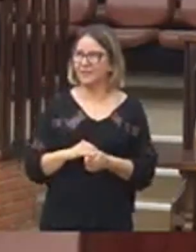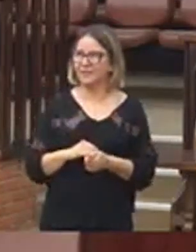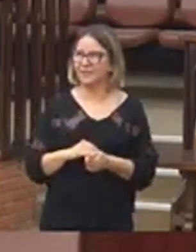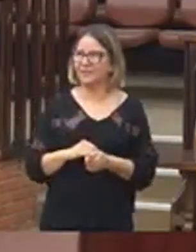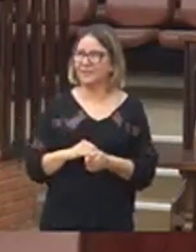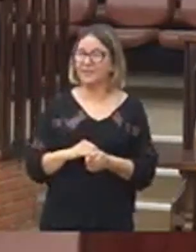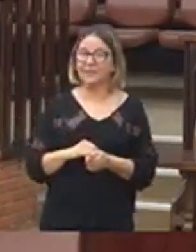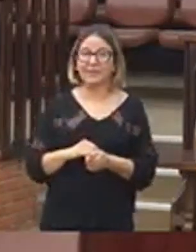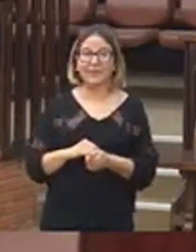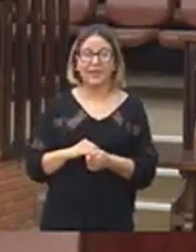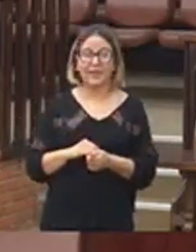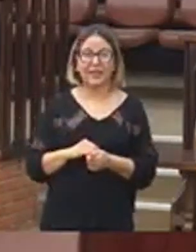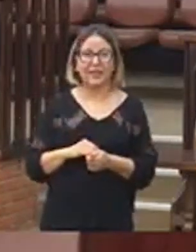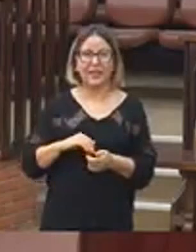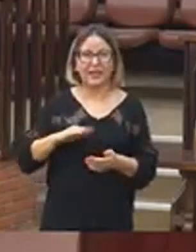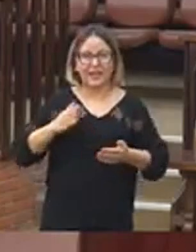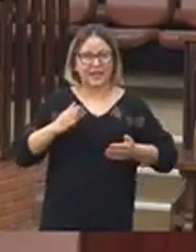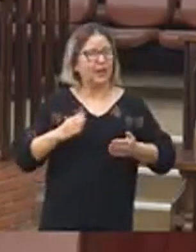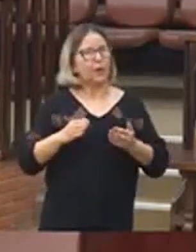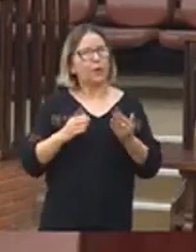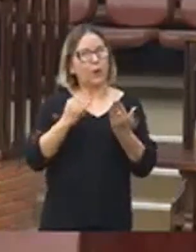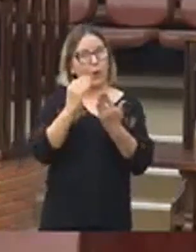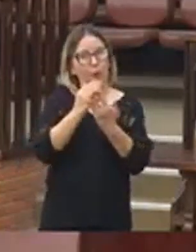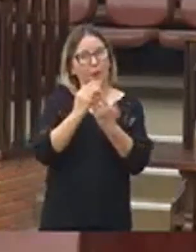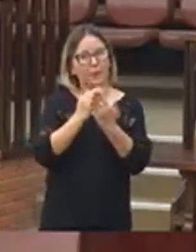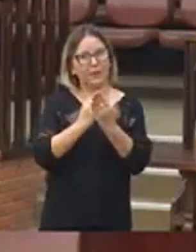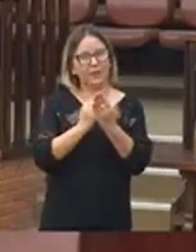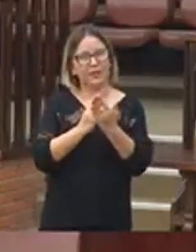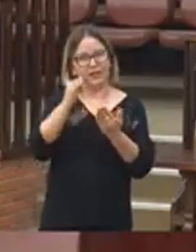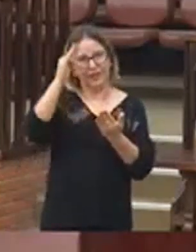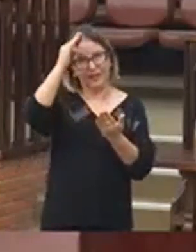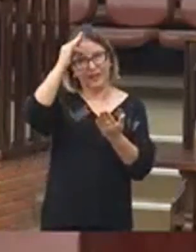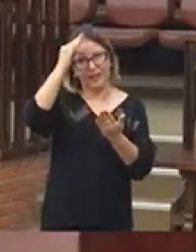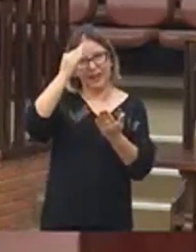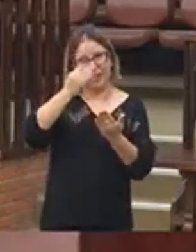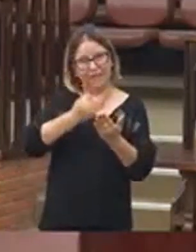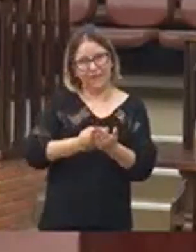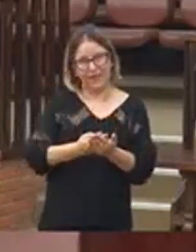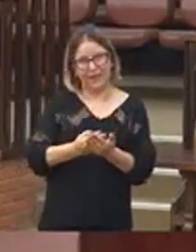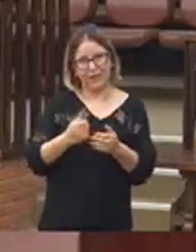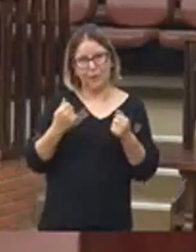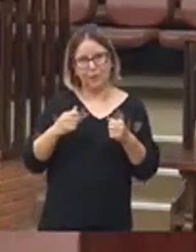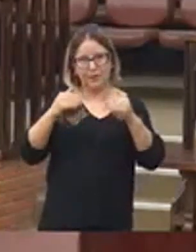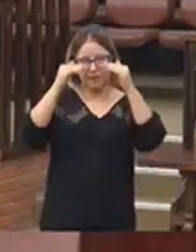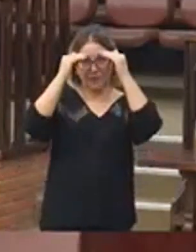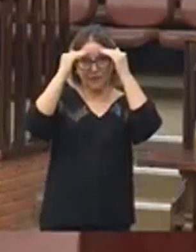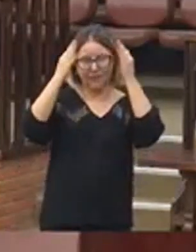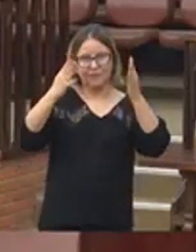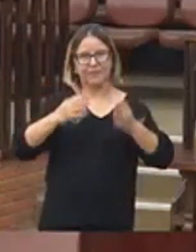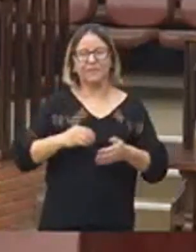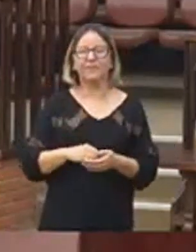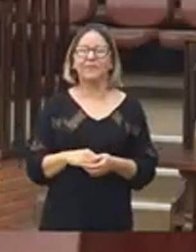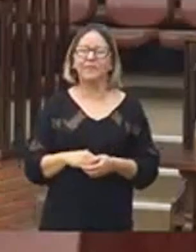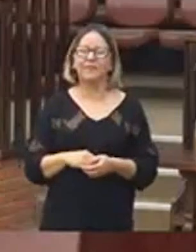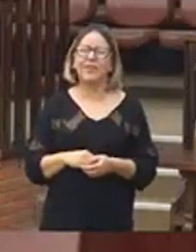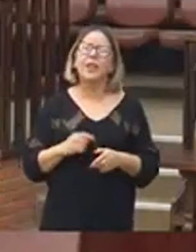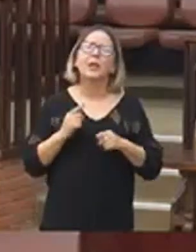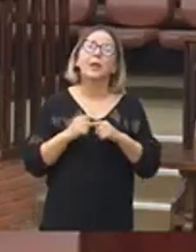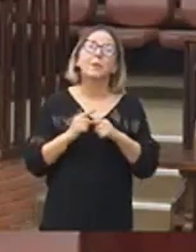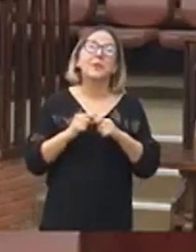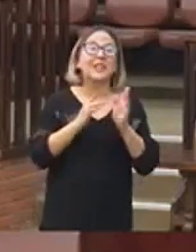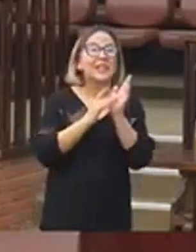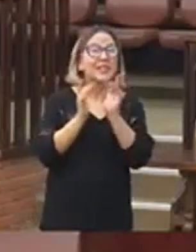da fé. Porque Jesus chorou. Por que Jesus chorou?